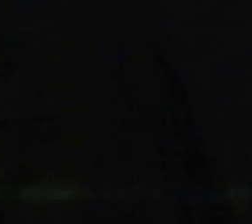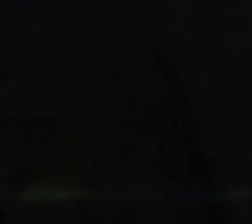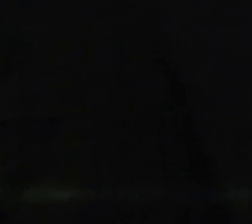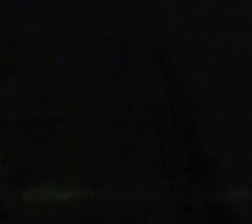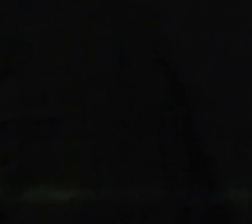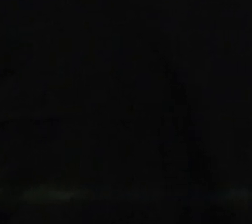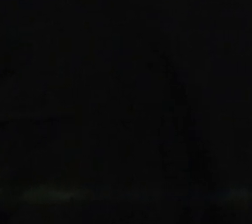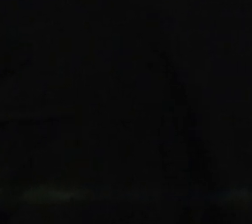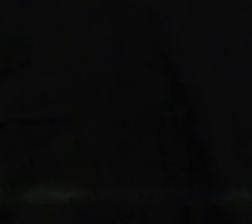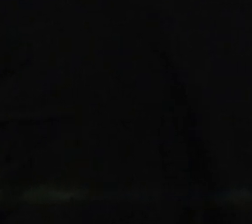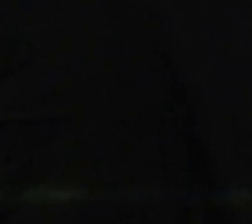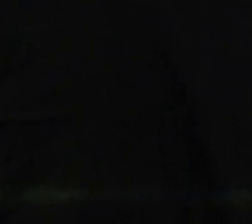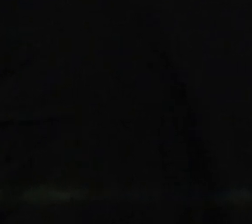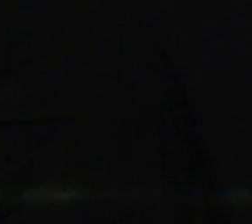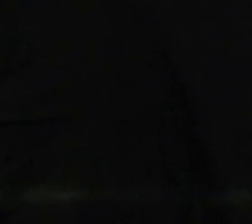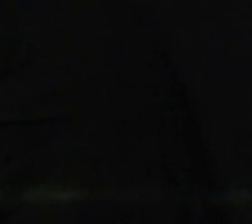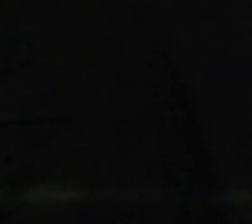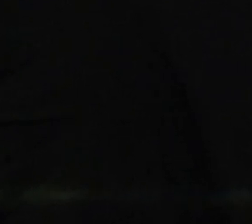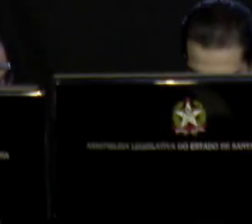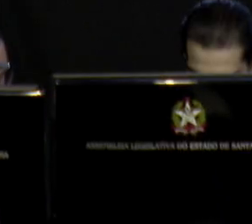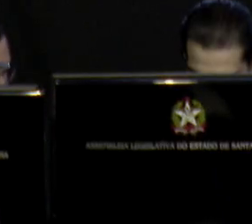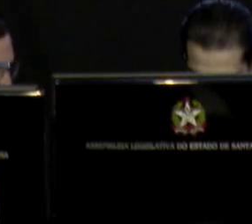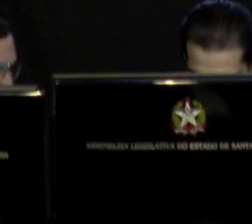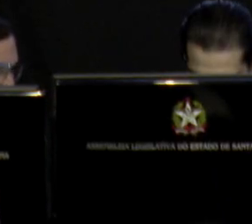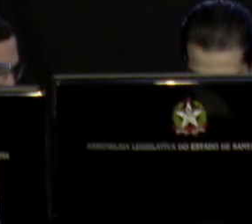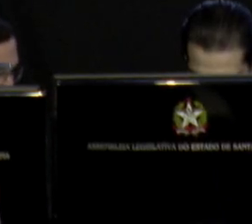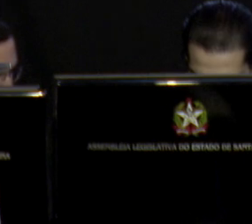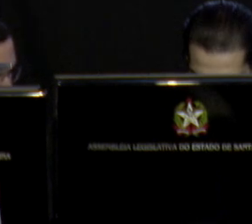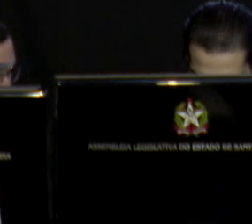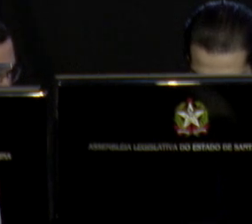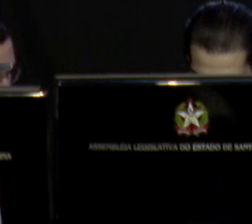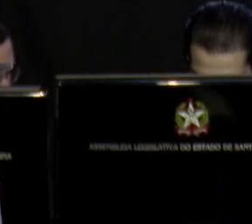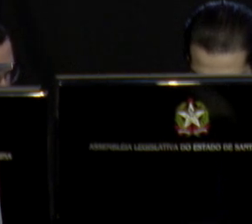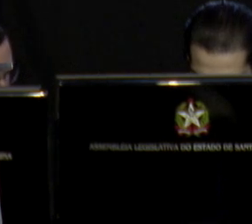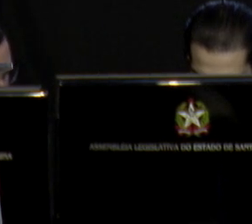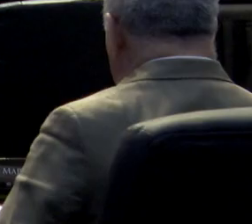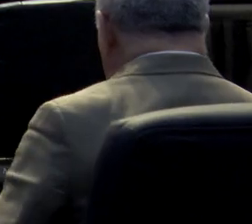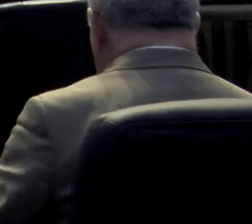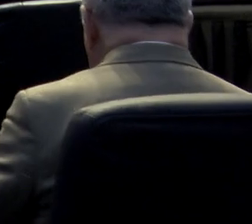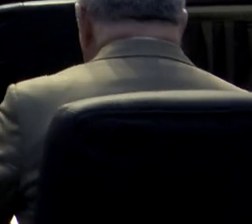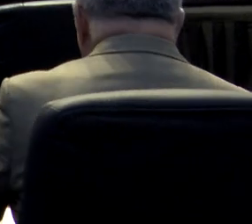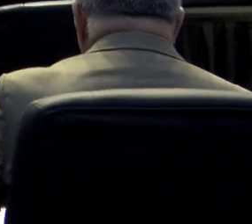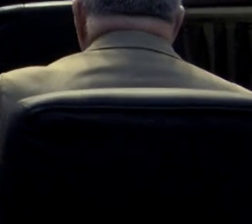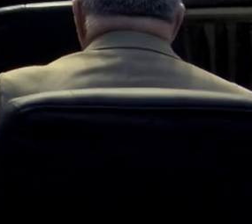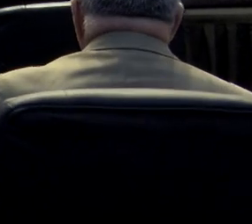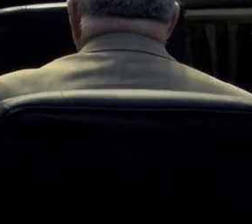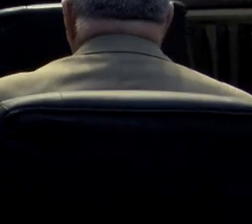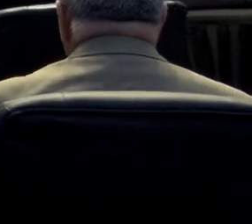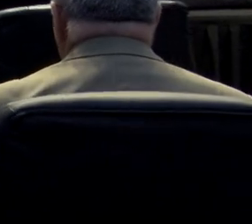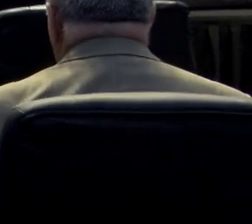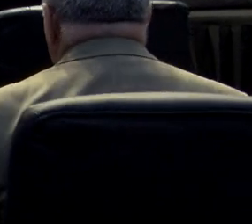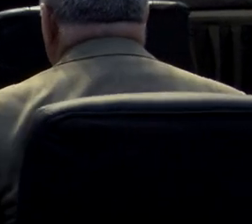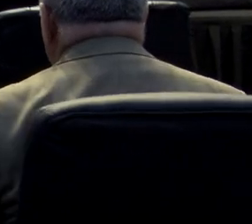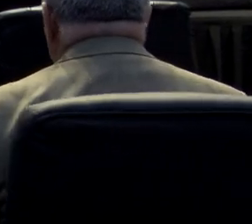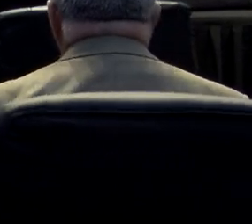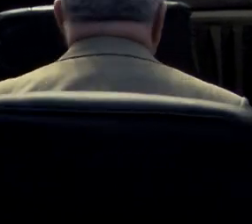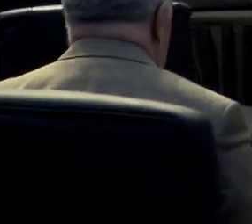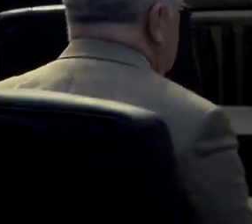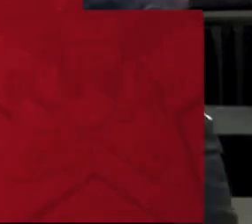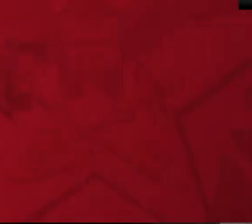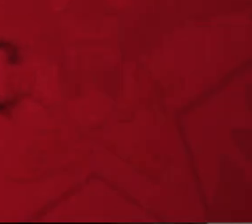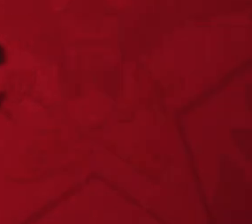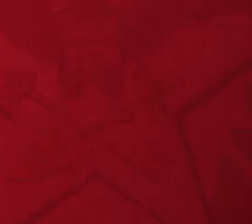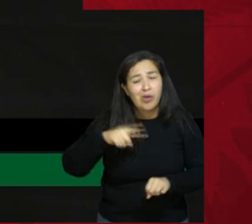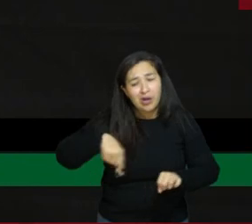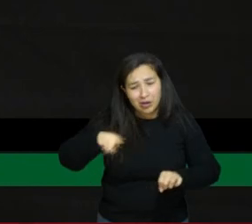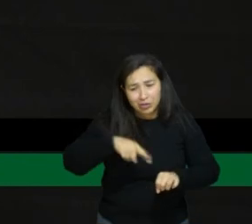de Joinville, Moacir Tomasi destacou o envolvimento da sociedade no trabalho, em especial a participação das crianças e